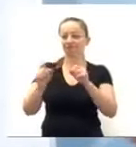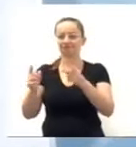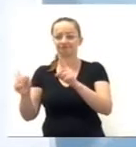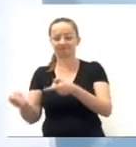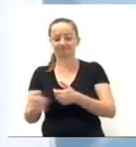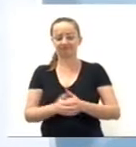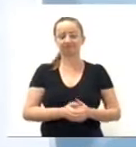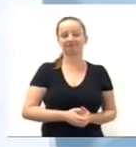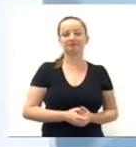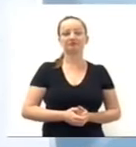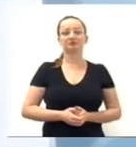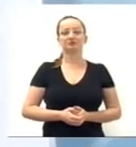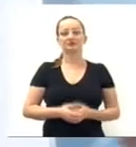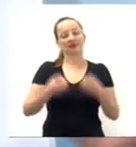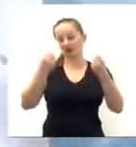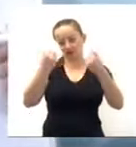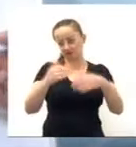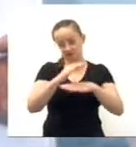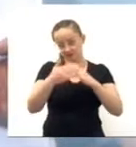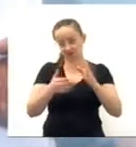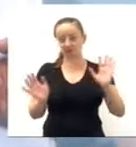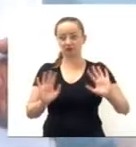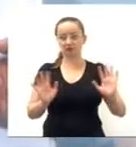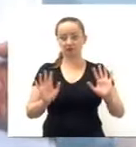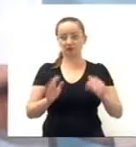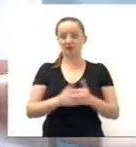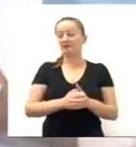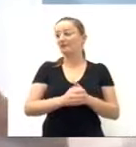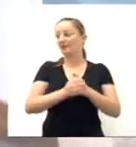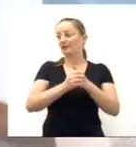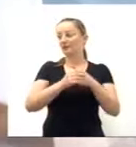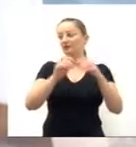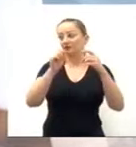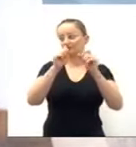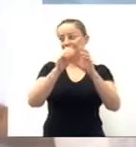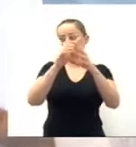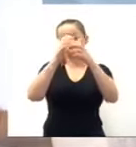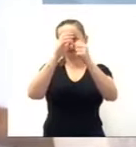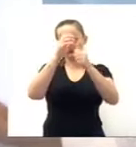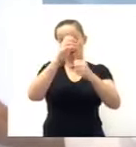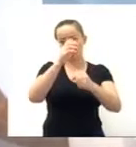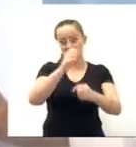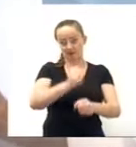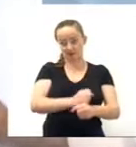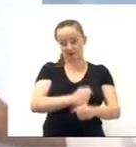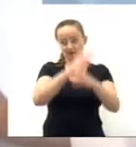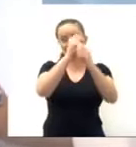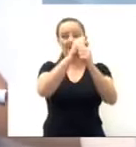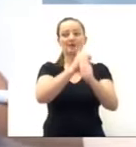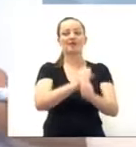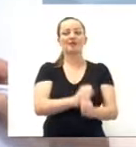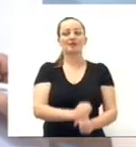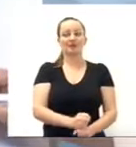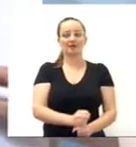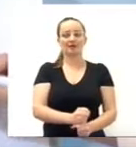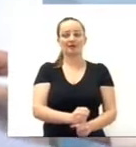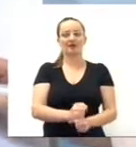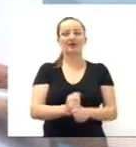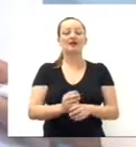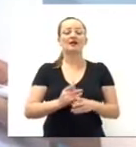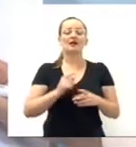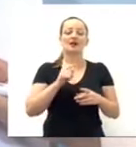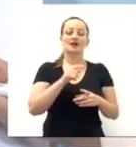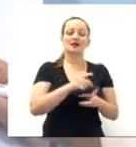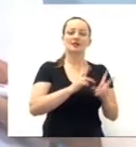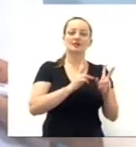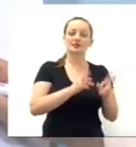né? Aqui eu não vou explicar, mas a gente fatora a raiz, eu vou ter que a minha hipotenusa é